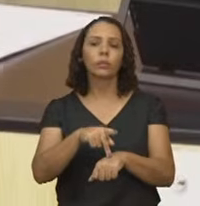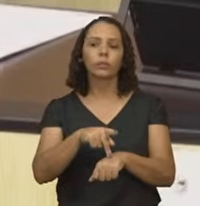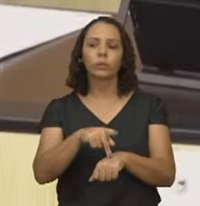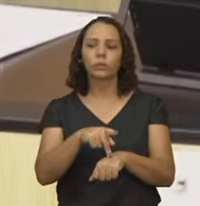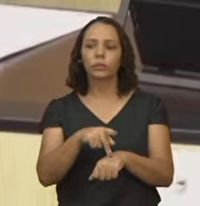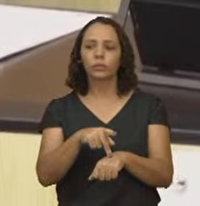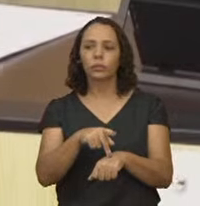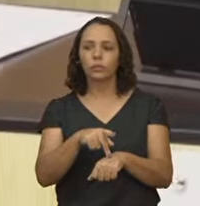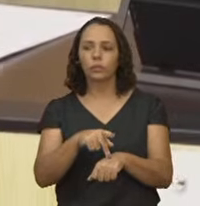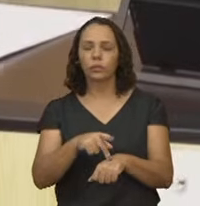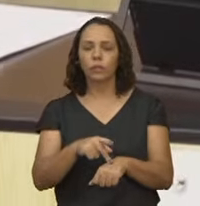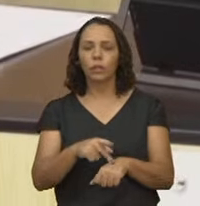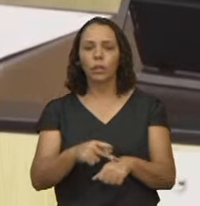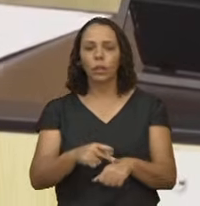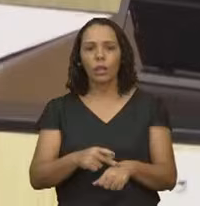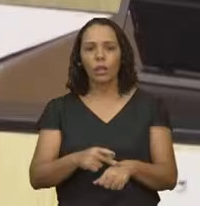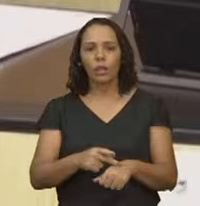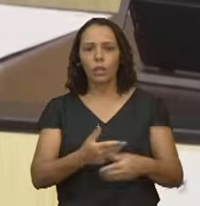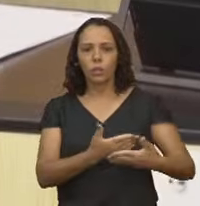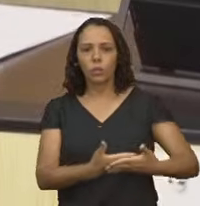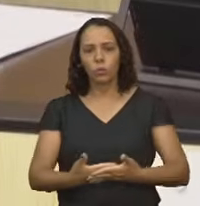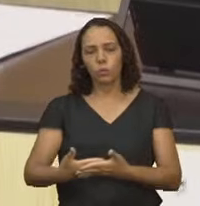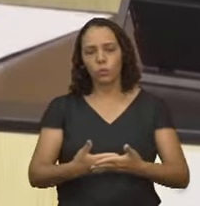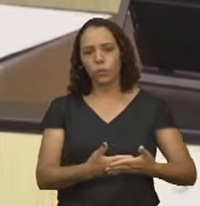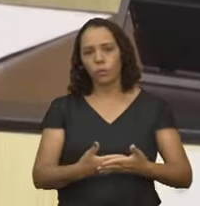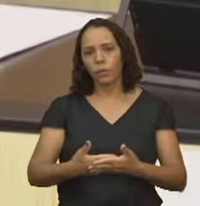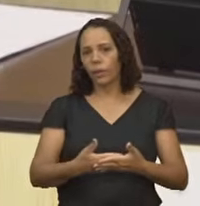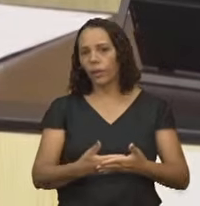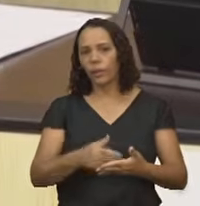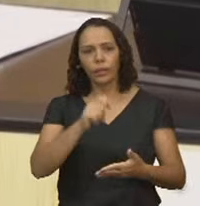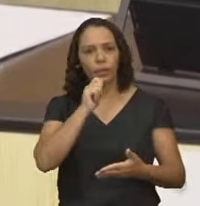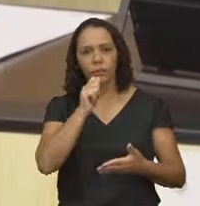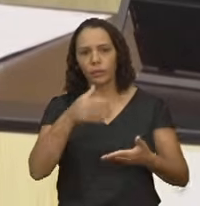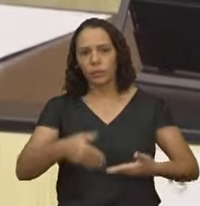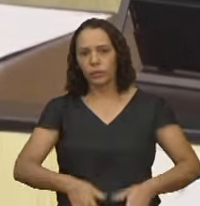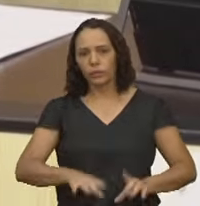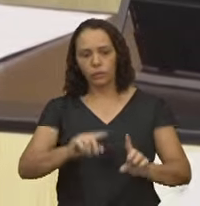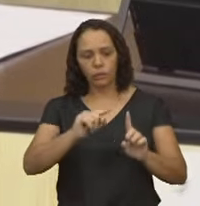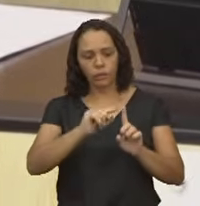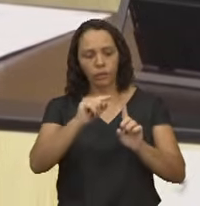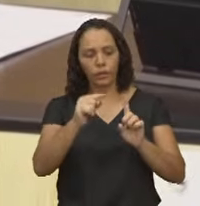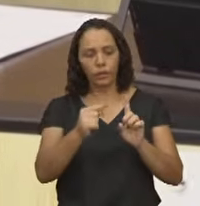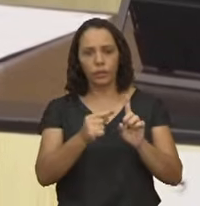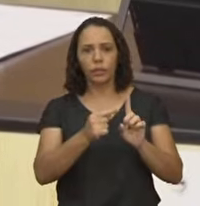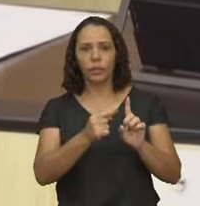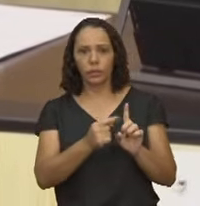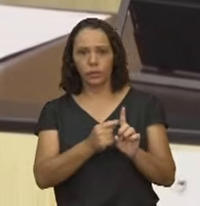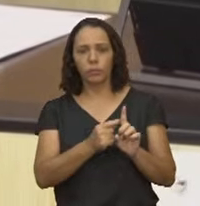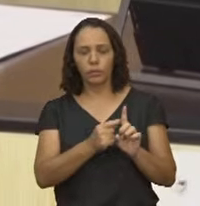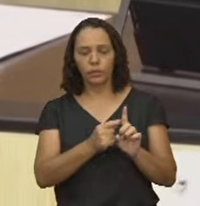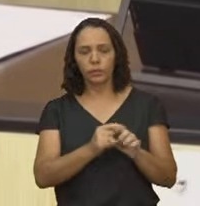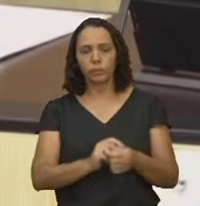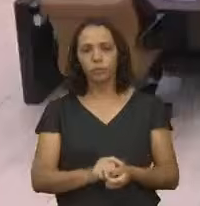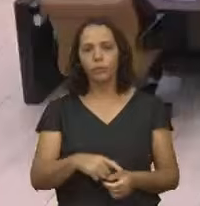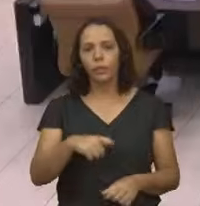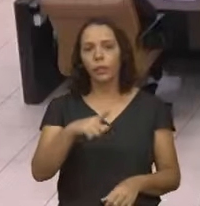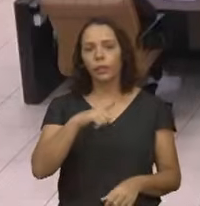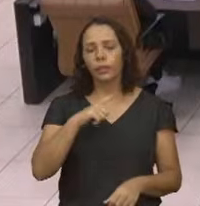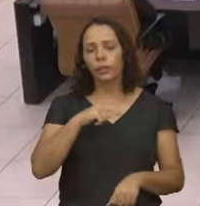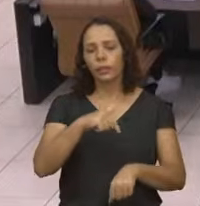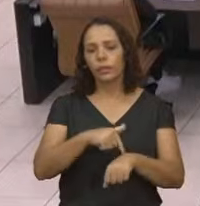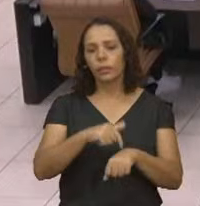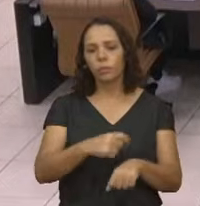Nascituro, 8 de outubro. A senhora tem o tempo de 15 minutos para fazer uso da tribuna.